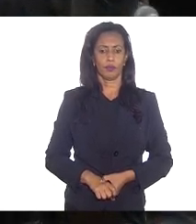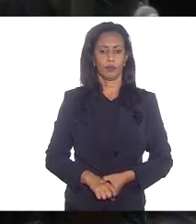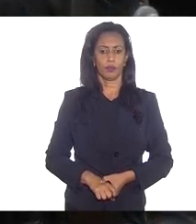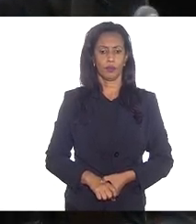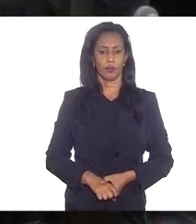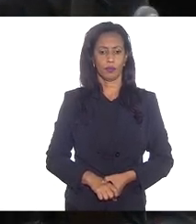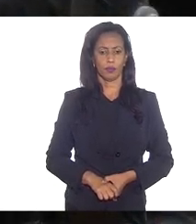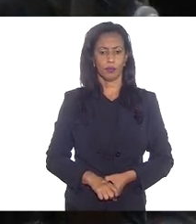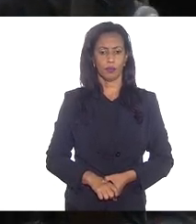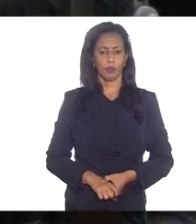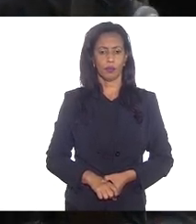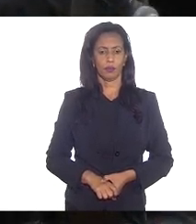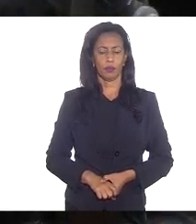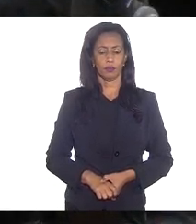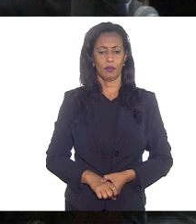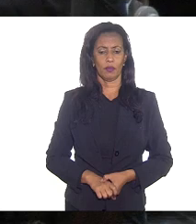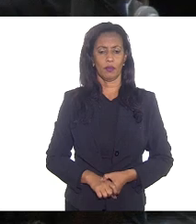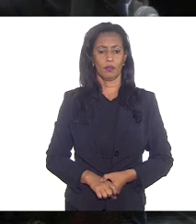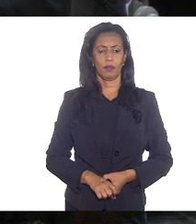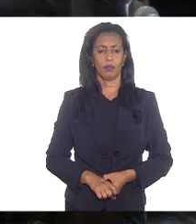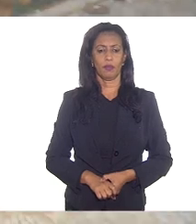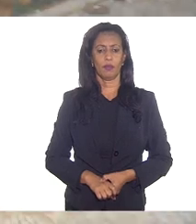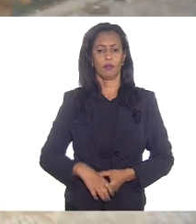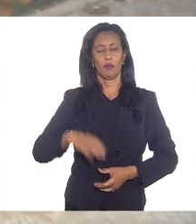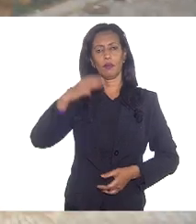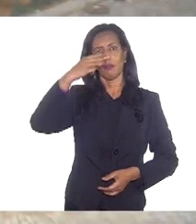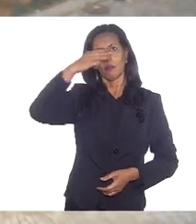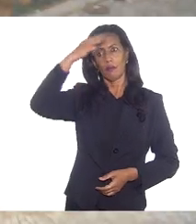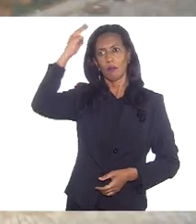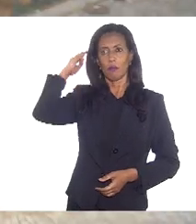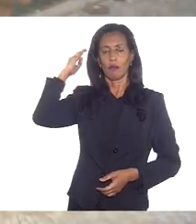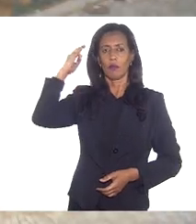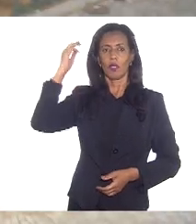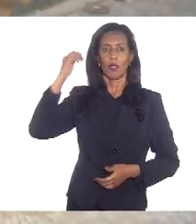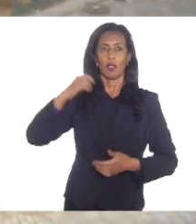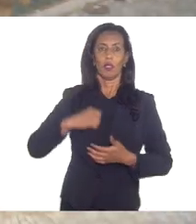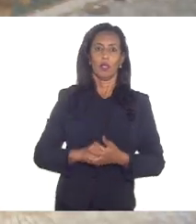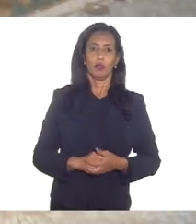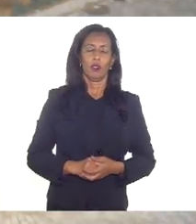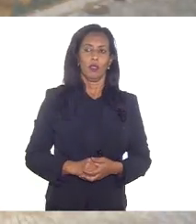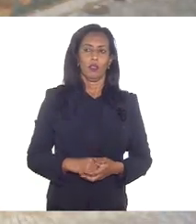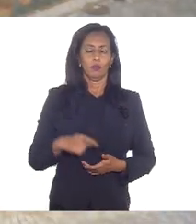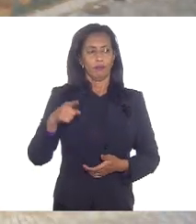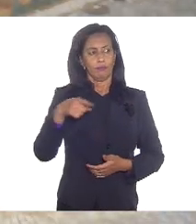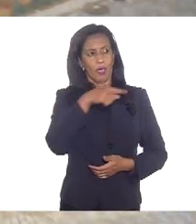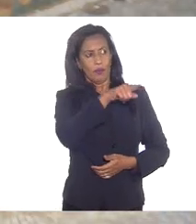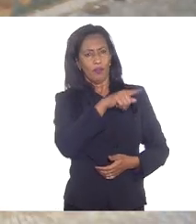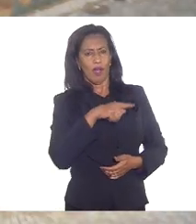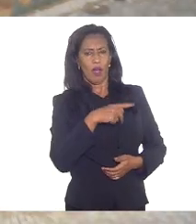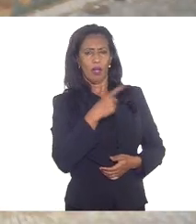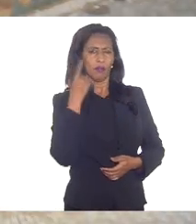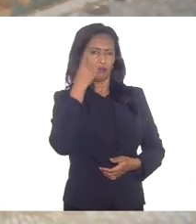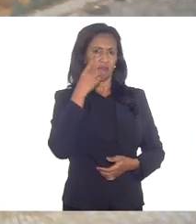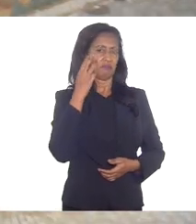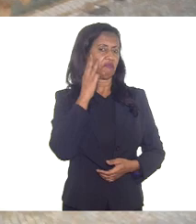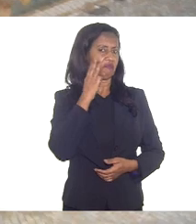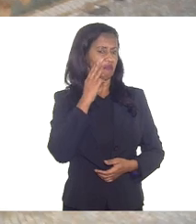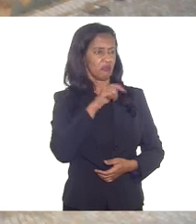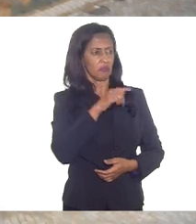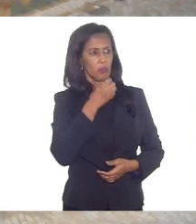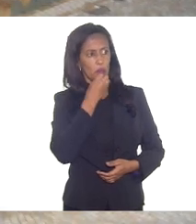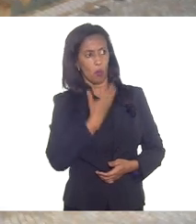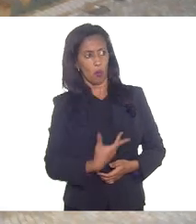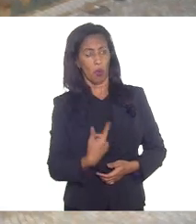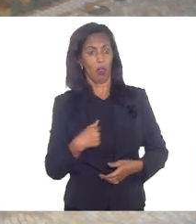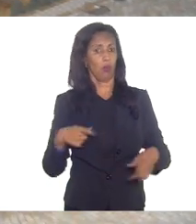responder? Senhor presidente, a ponderação do deputado Valdec, muito oportuna. Primeiro, eu quero